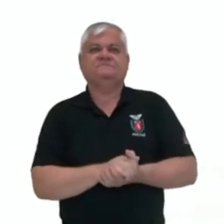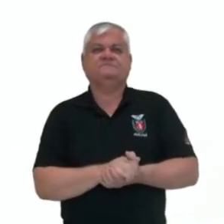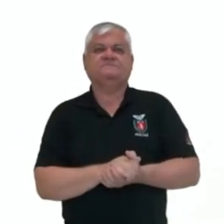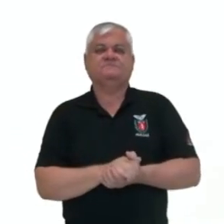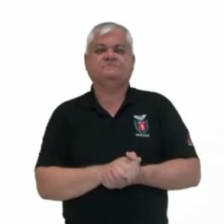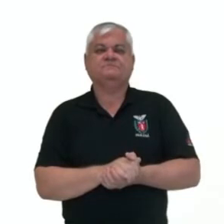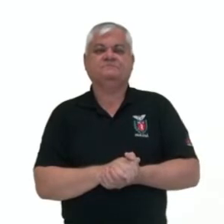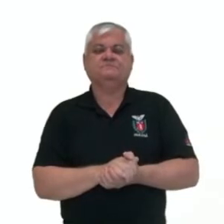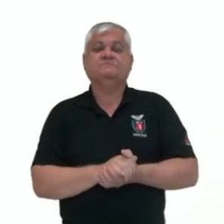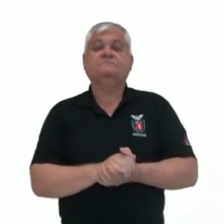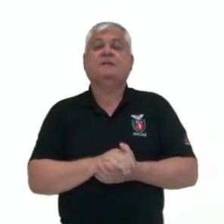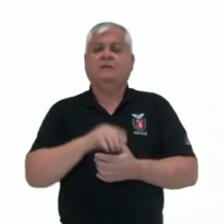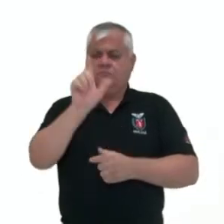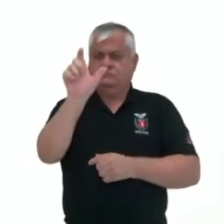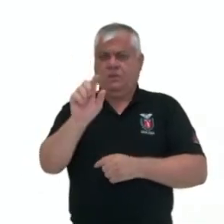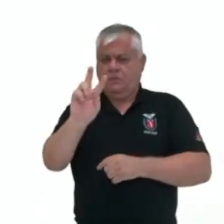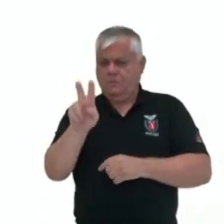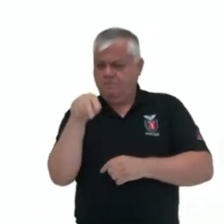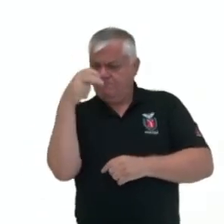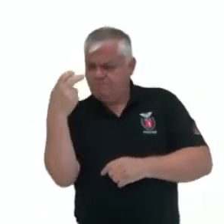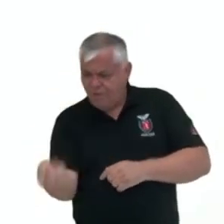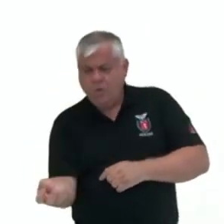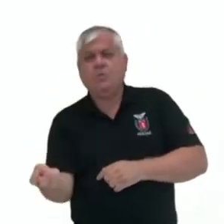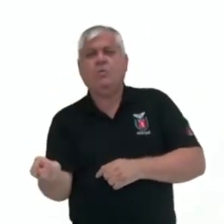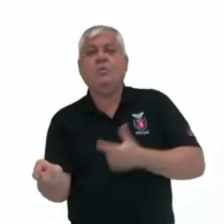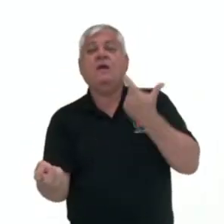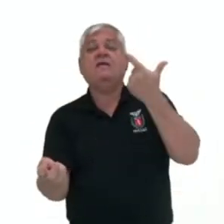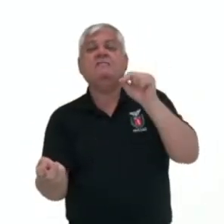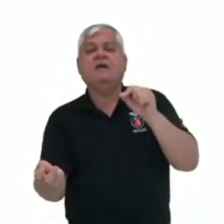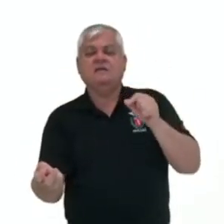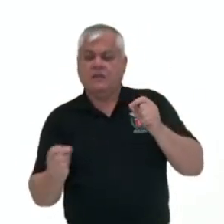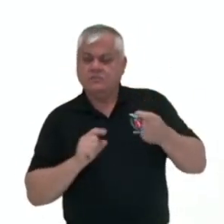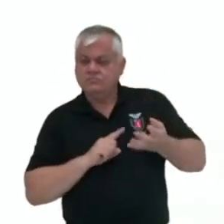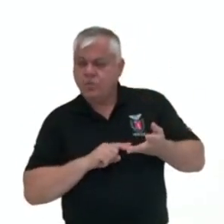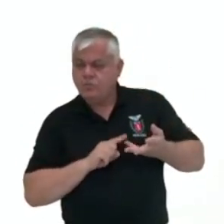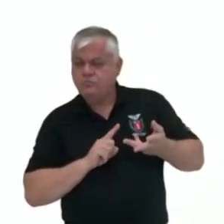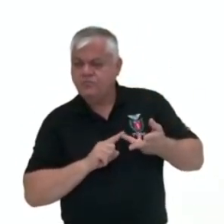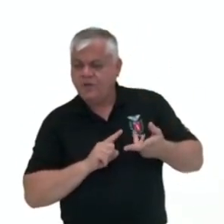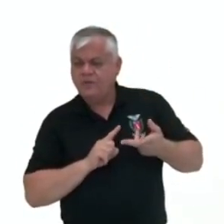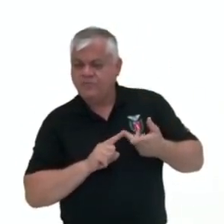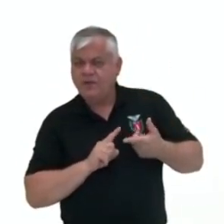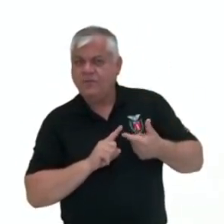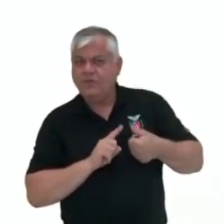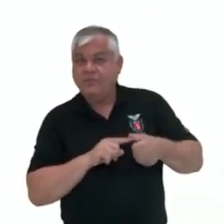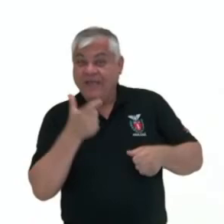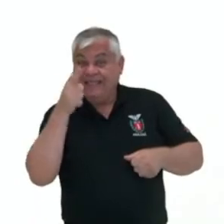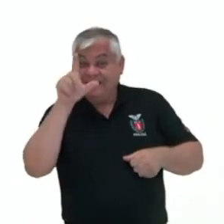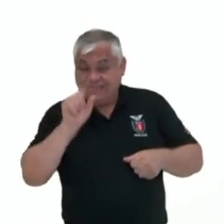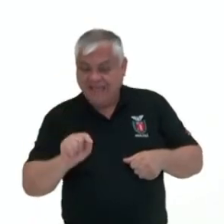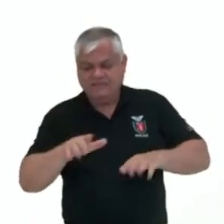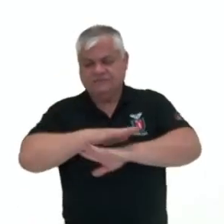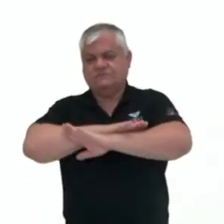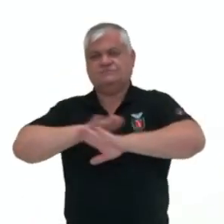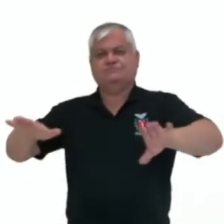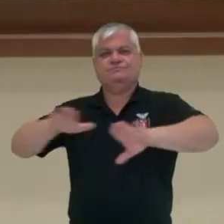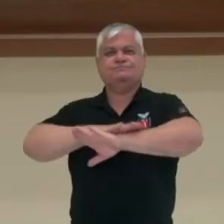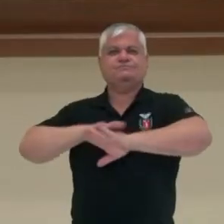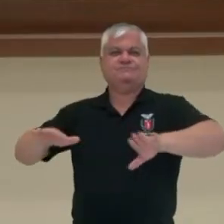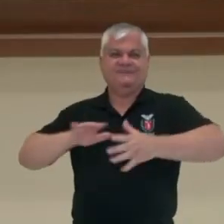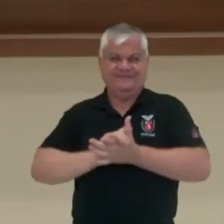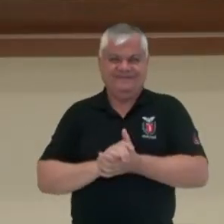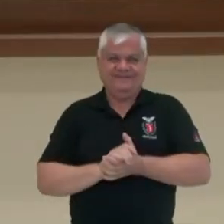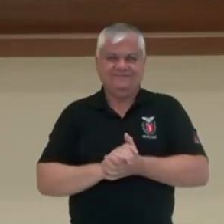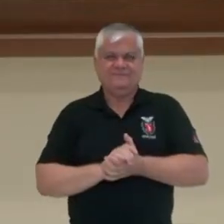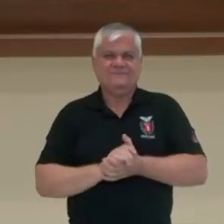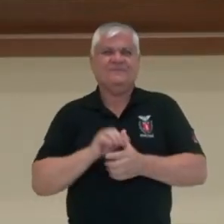Lutador derrubado, 10 segundos a partir da queda e o oponente longe. Se chega a 10 segundos, o árbitro vai dizer out. Então, que é